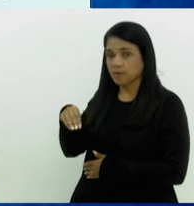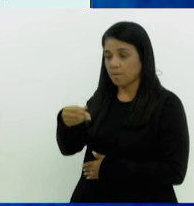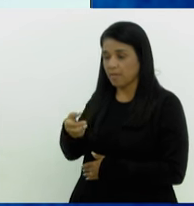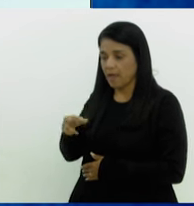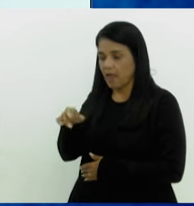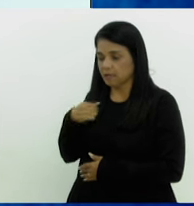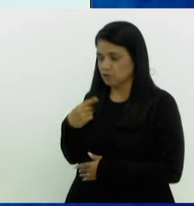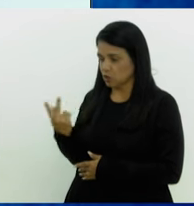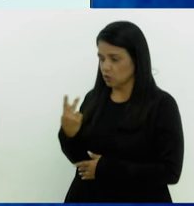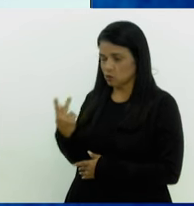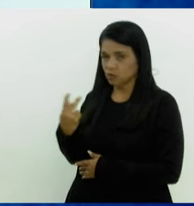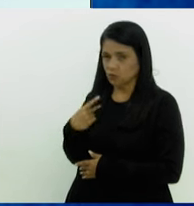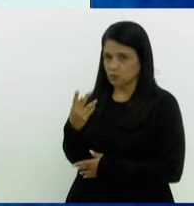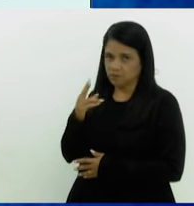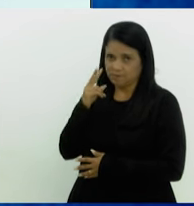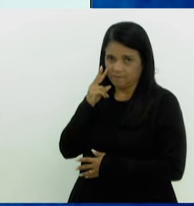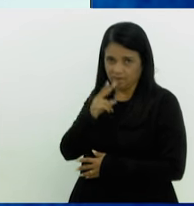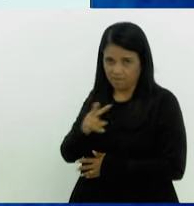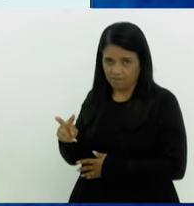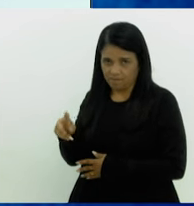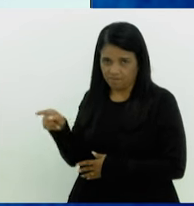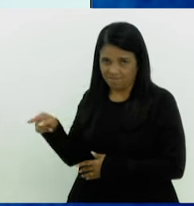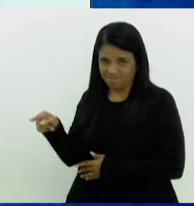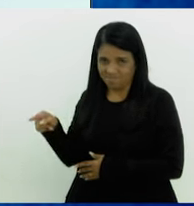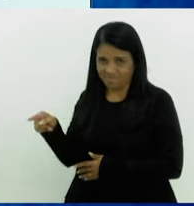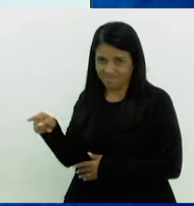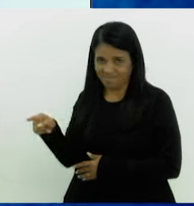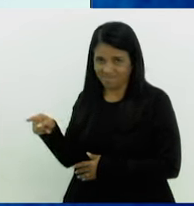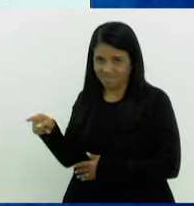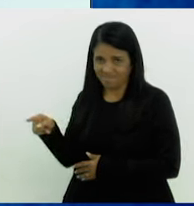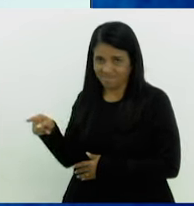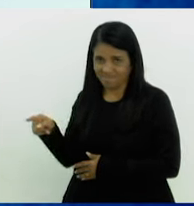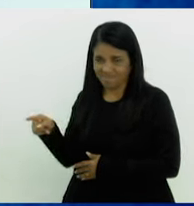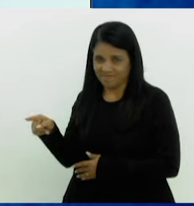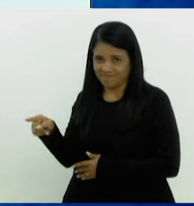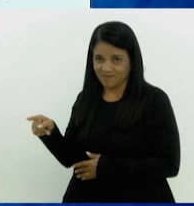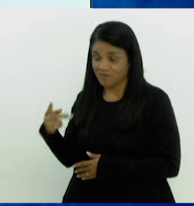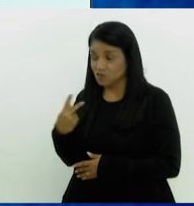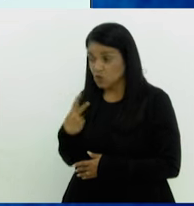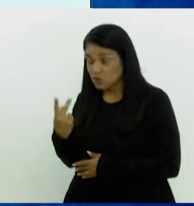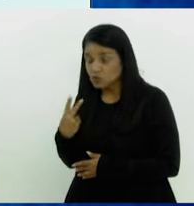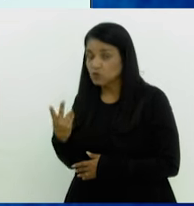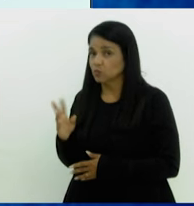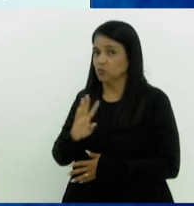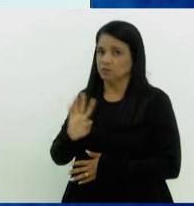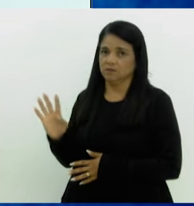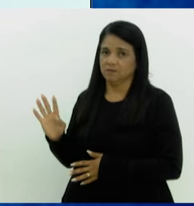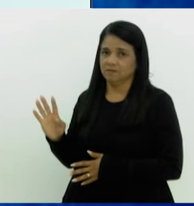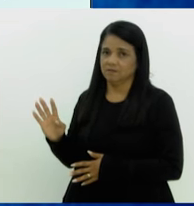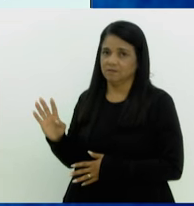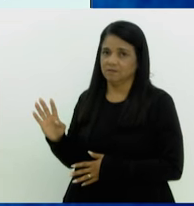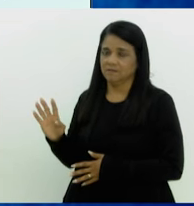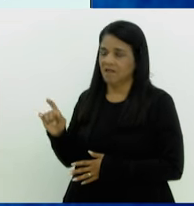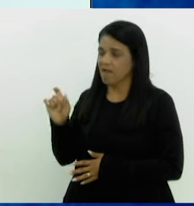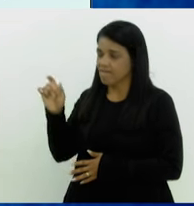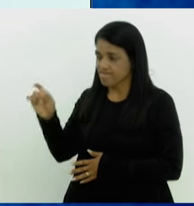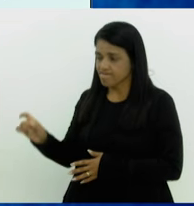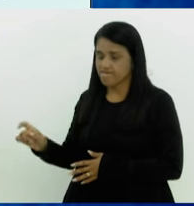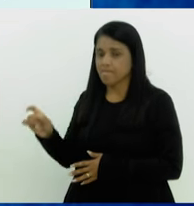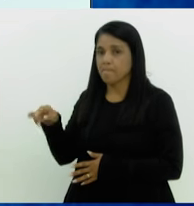postou ninguém mais o que ela comentou na minha na minha conta e a Mariana vai lá e reiteradamente me